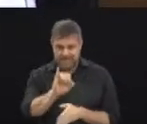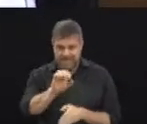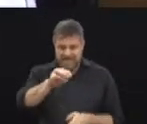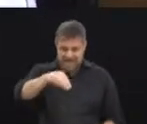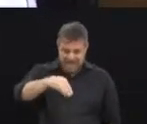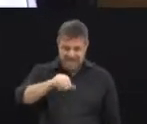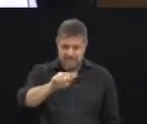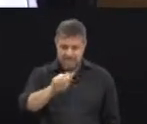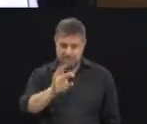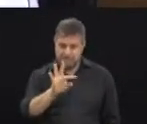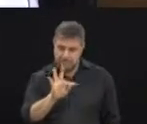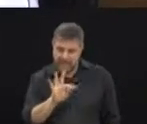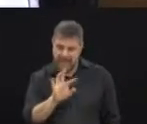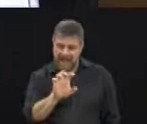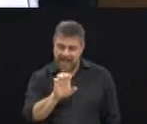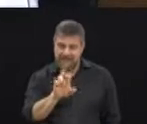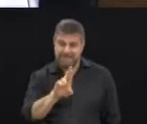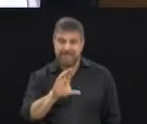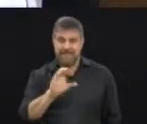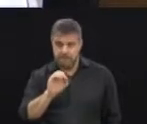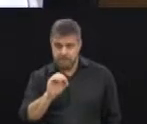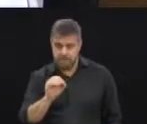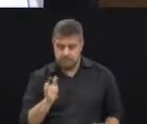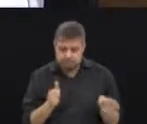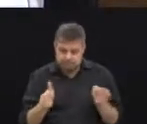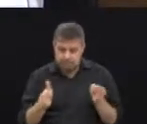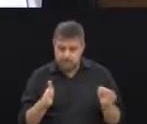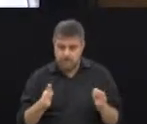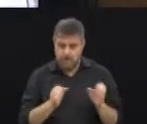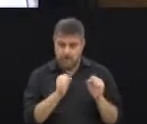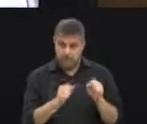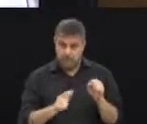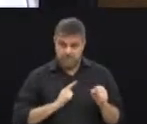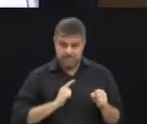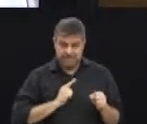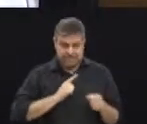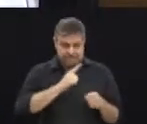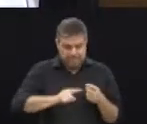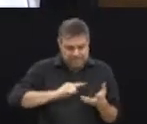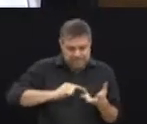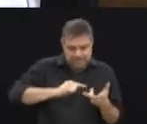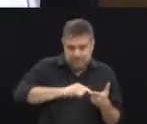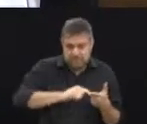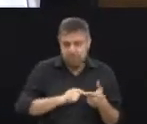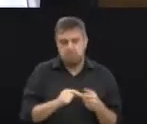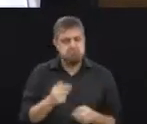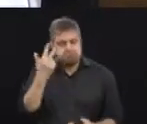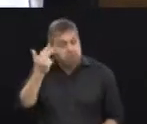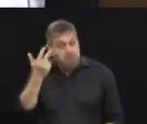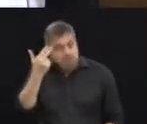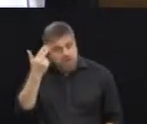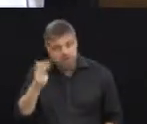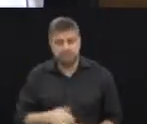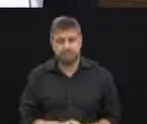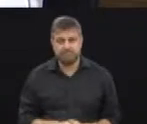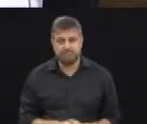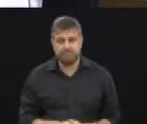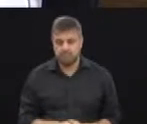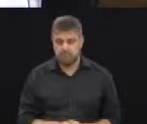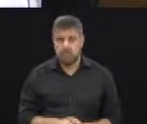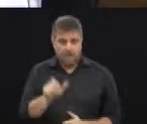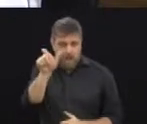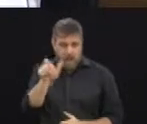climatério. Só que esse climatério ele pode ser compensado ou descompensado. Compensado é o seguinte, ela não